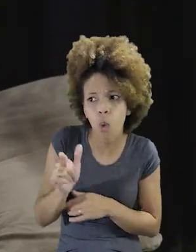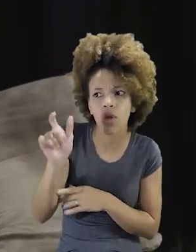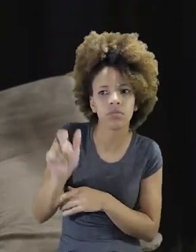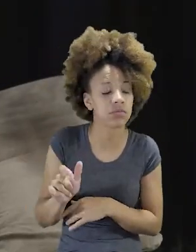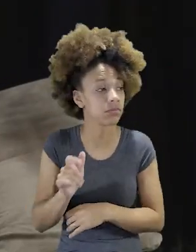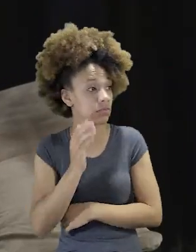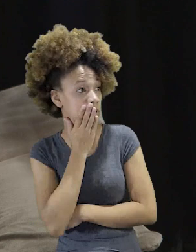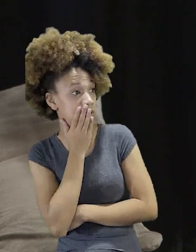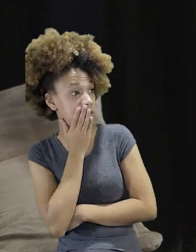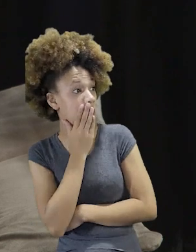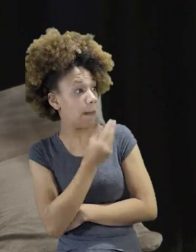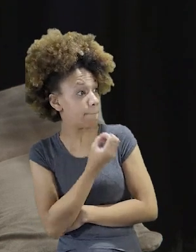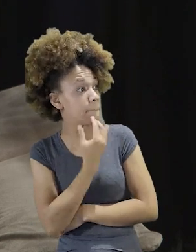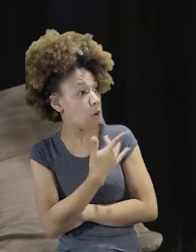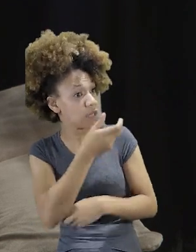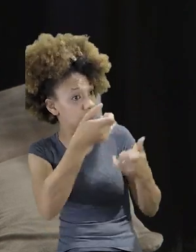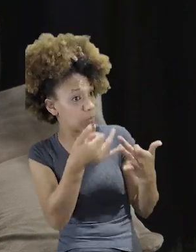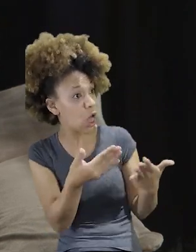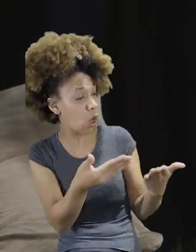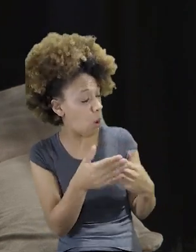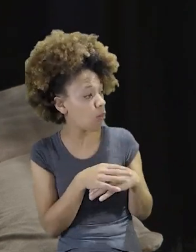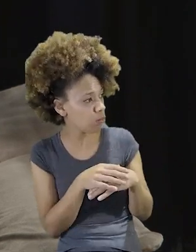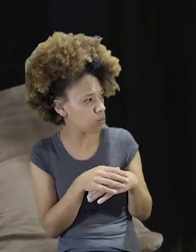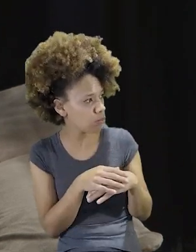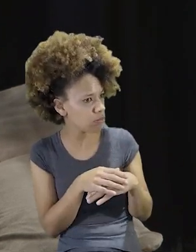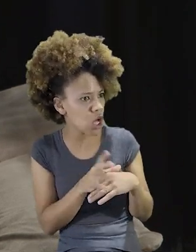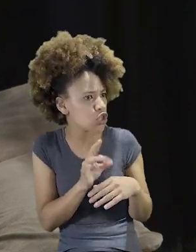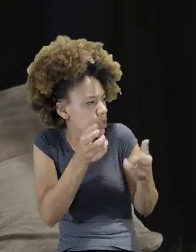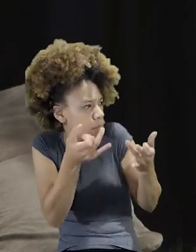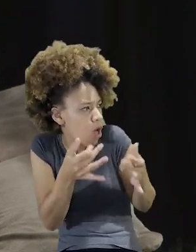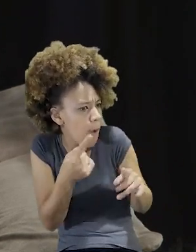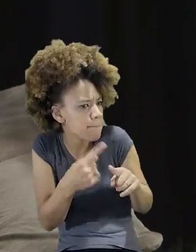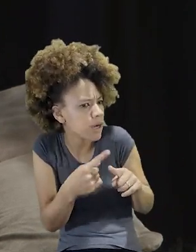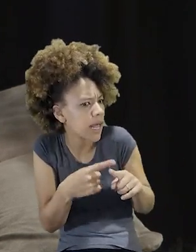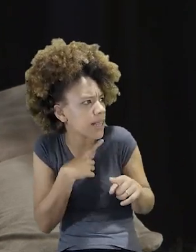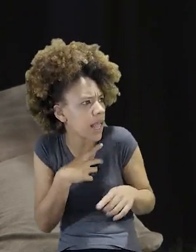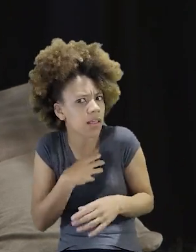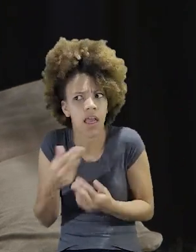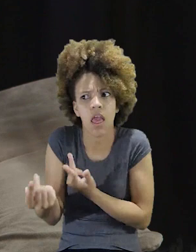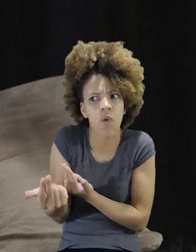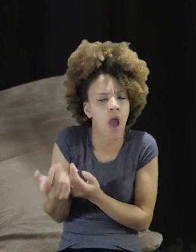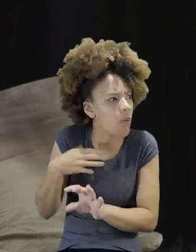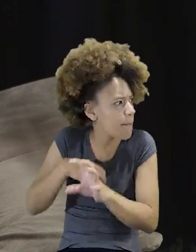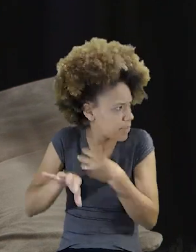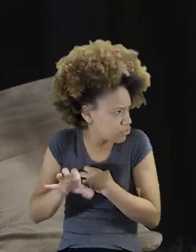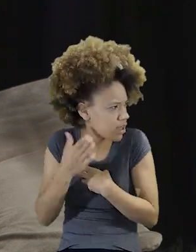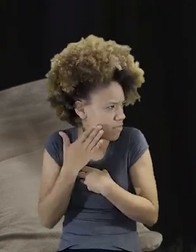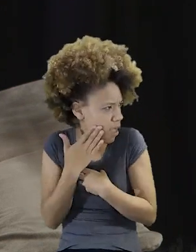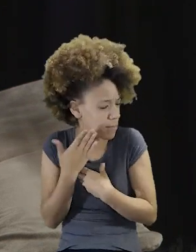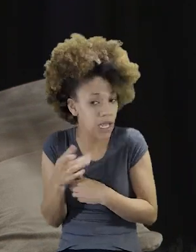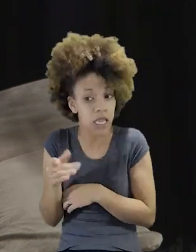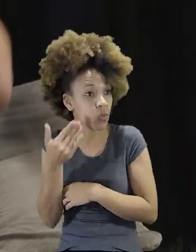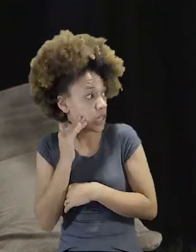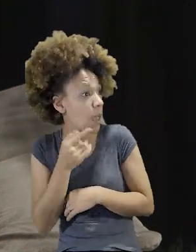você vai atrair uma outra pessoa que vai falar Ainda bem que ele falou sobre isso e ele só falou sobre isso porque ele tem essa ele fala